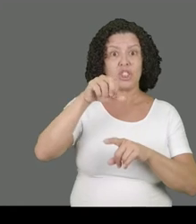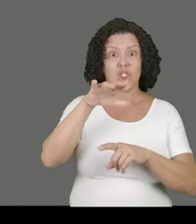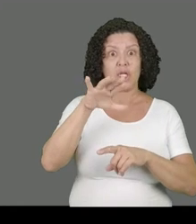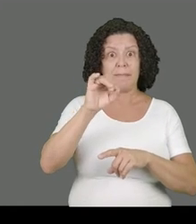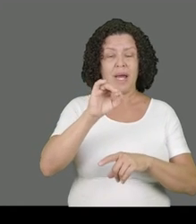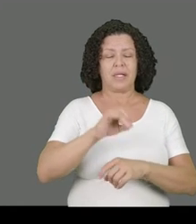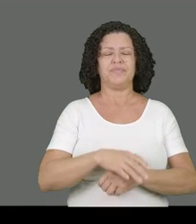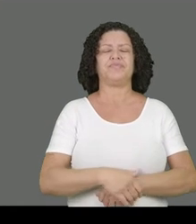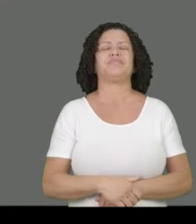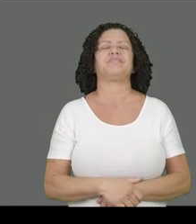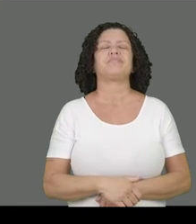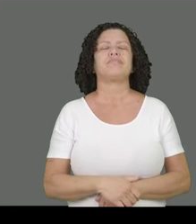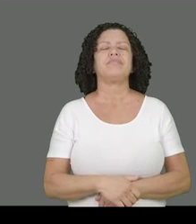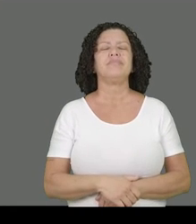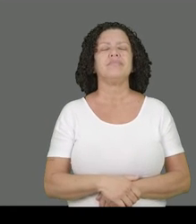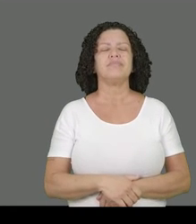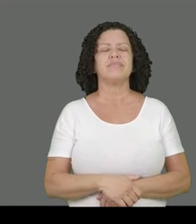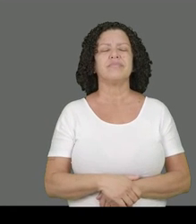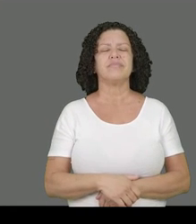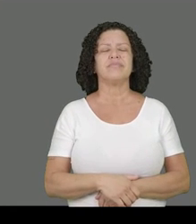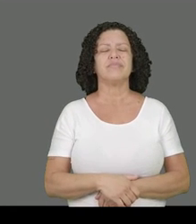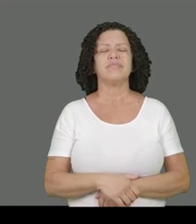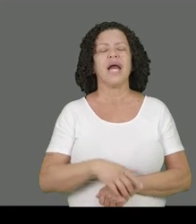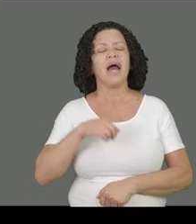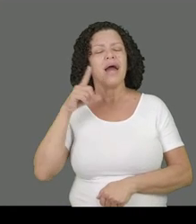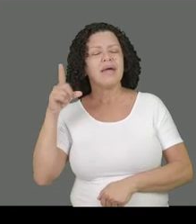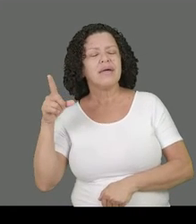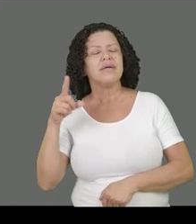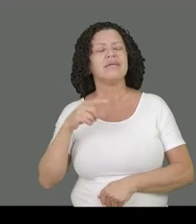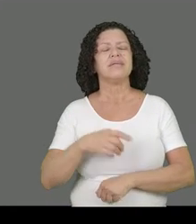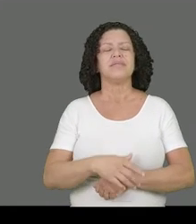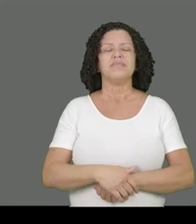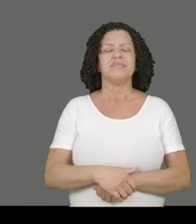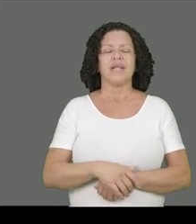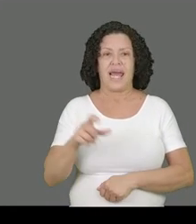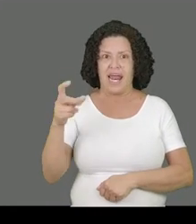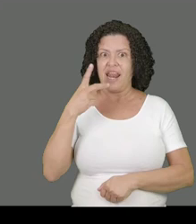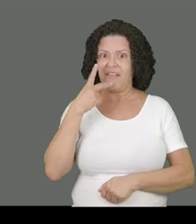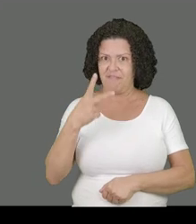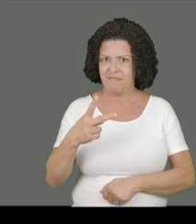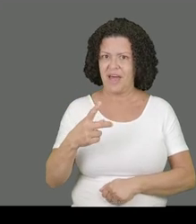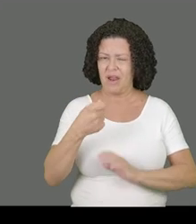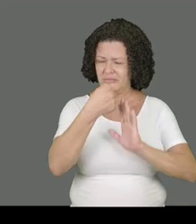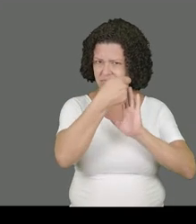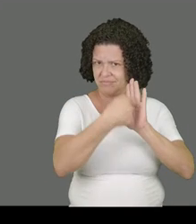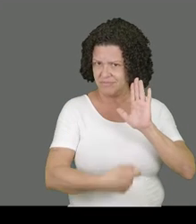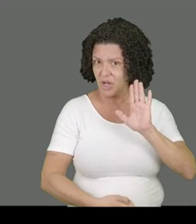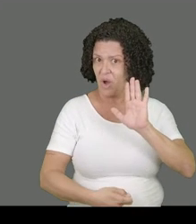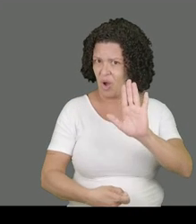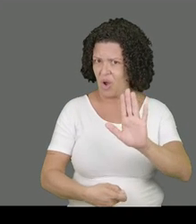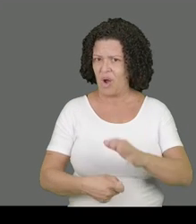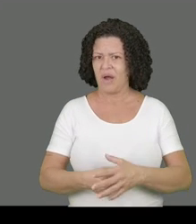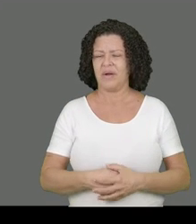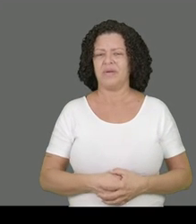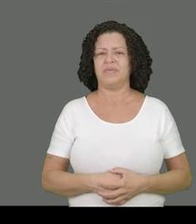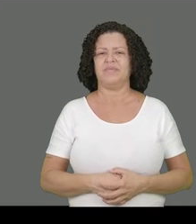agora no mês de maio, e através dessa mensagem ela diz